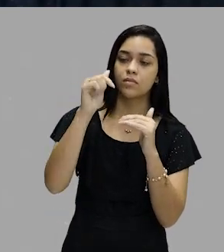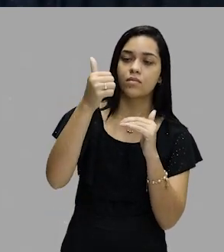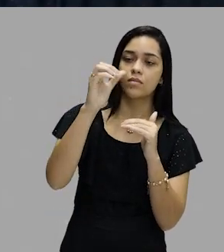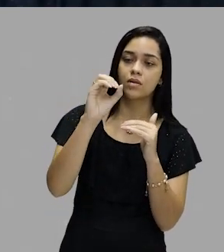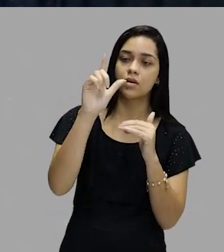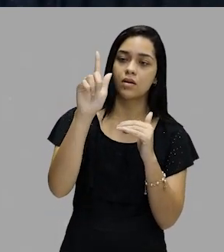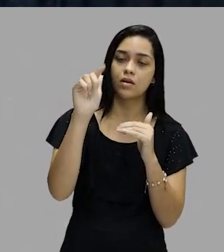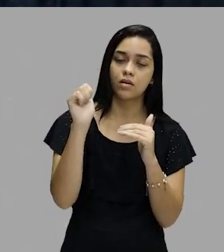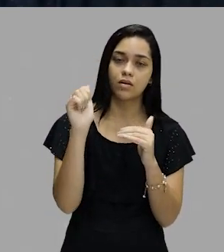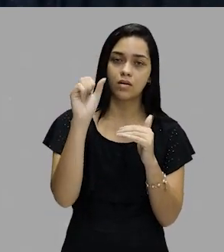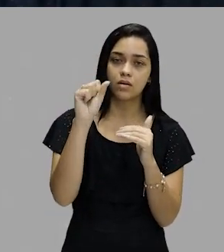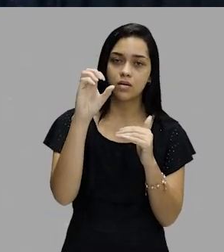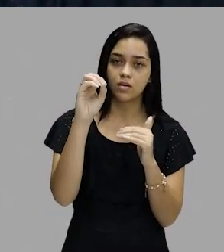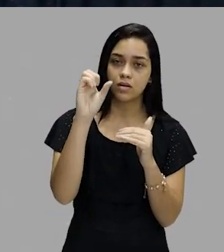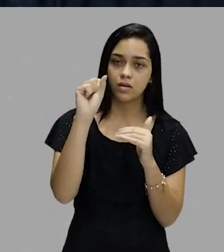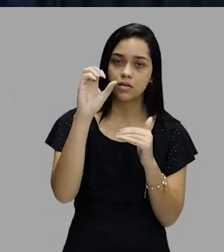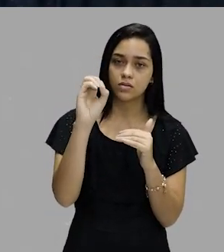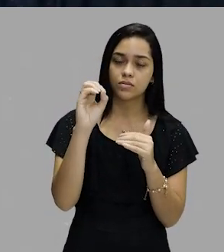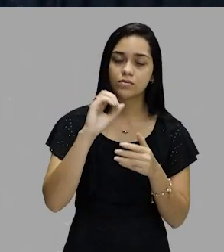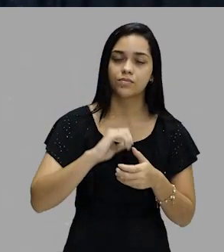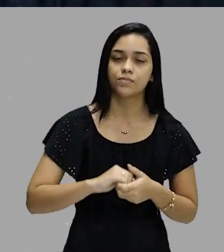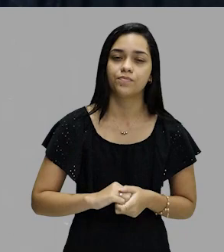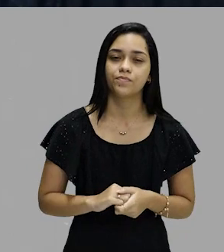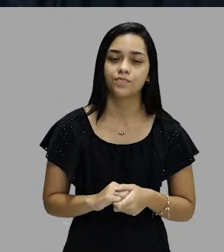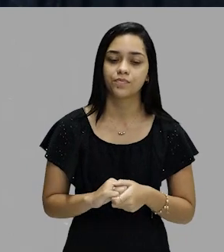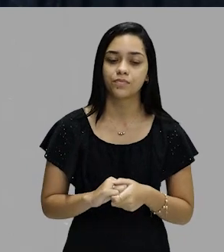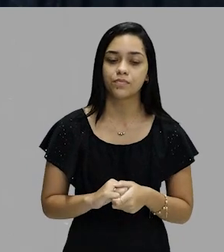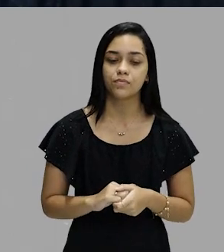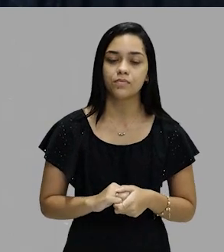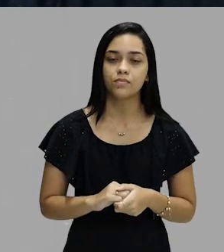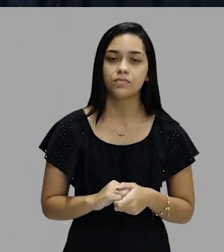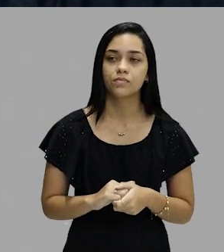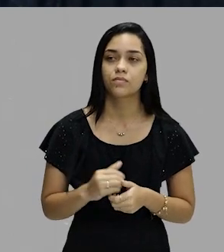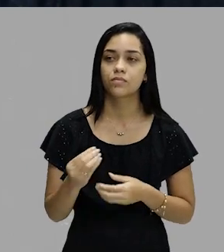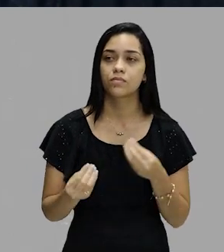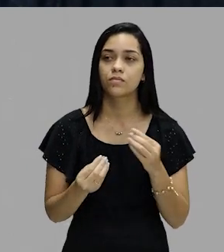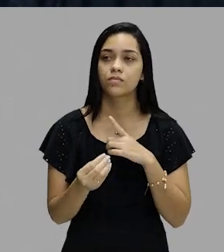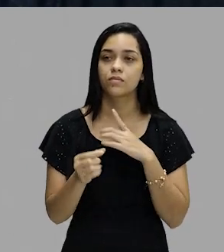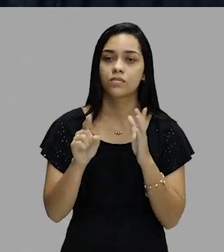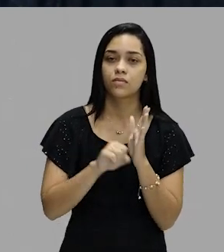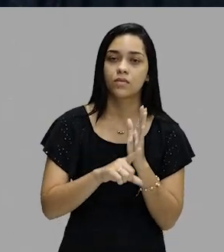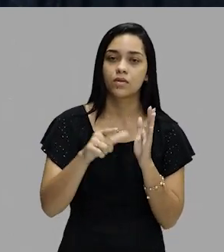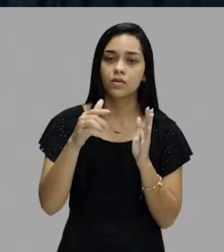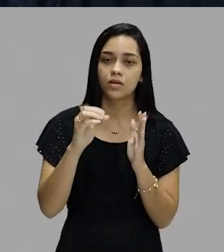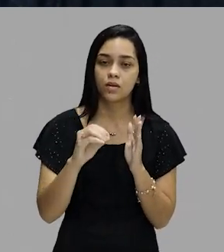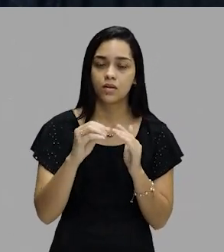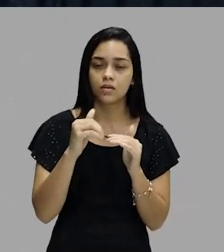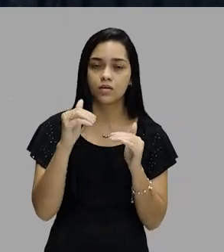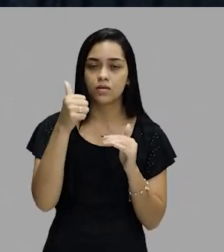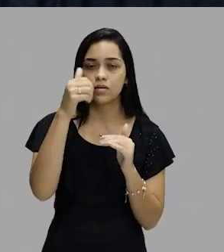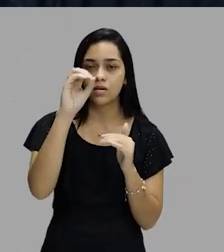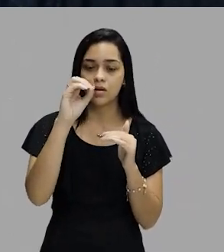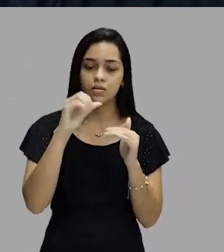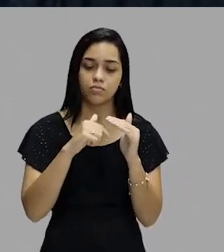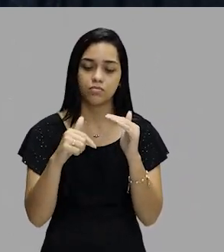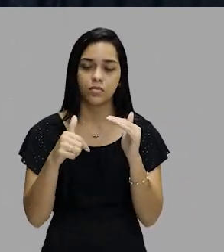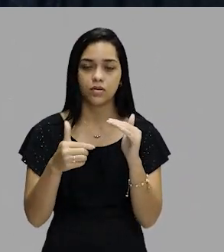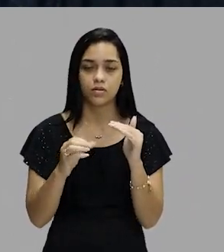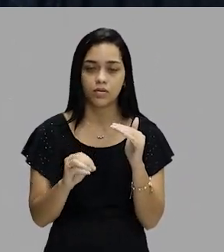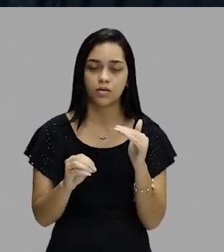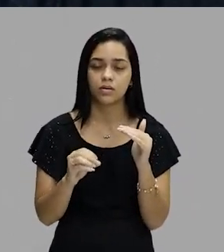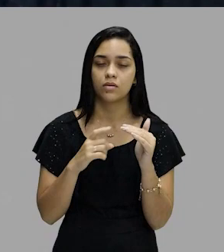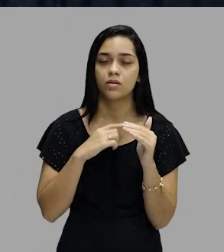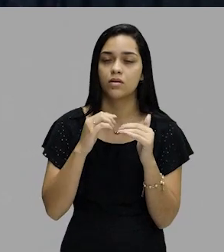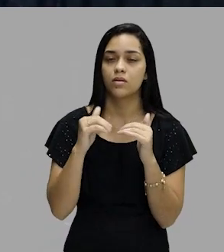é gasoso. Ok? Então, como está entre o menos 10 e o 10, né, o estado líquido, né, 25